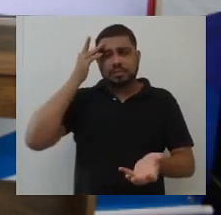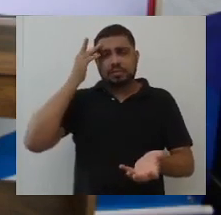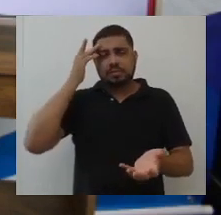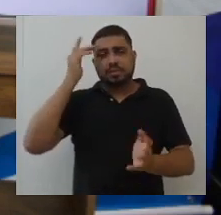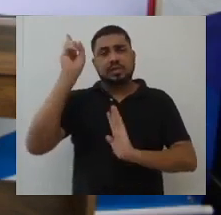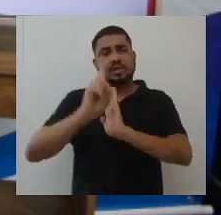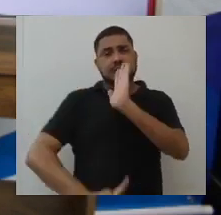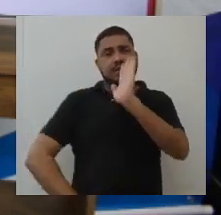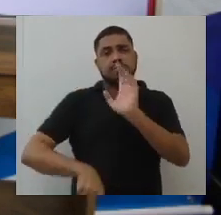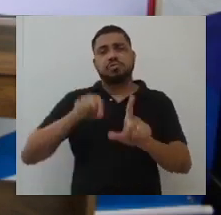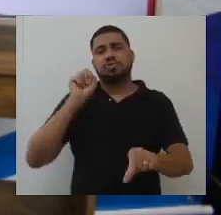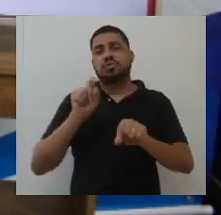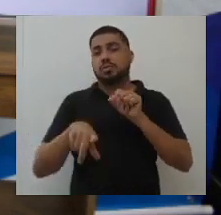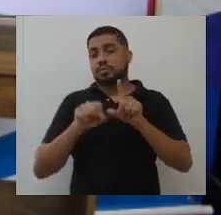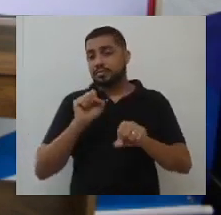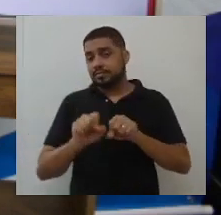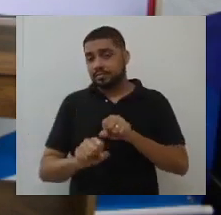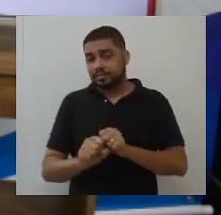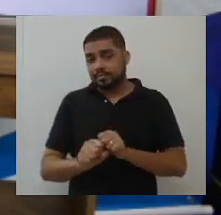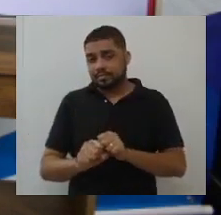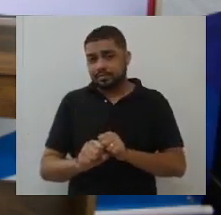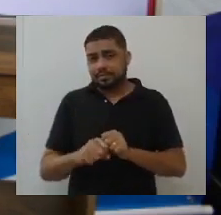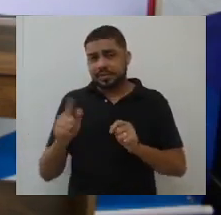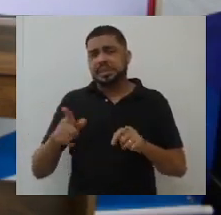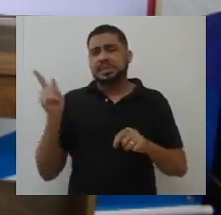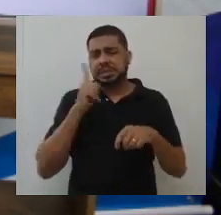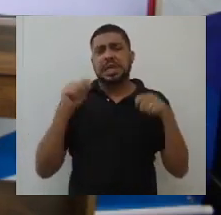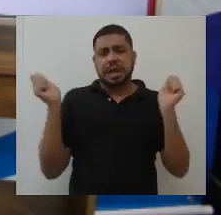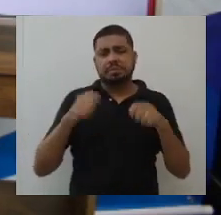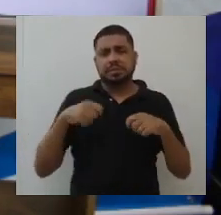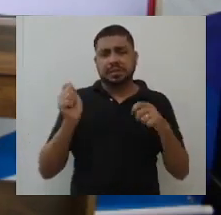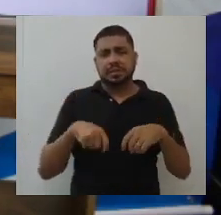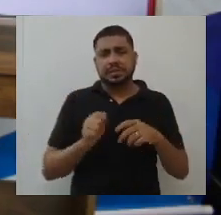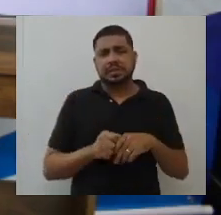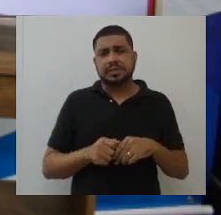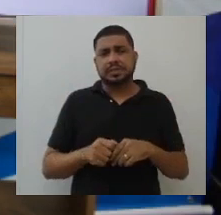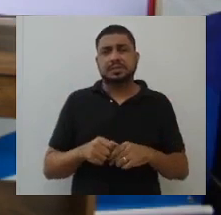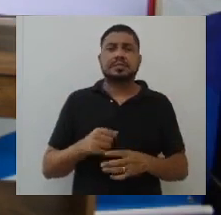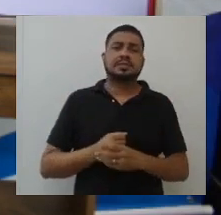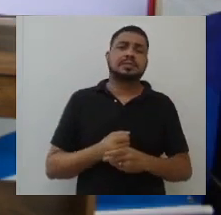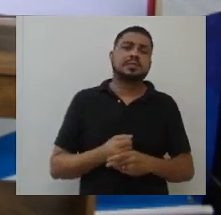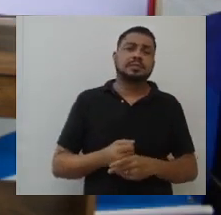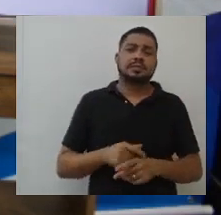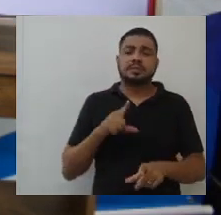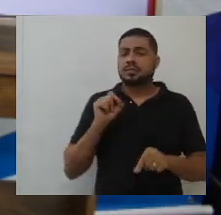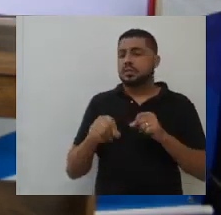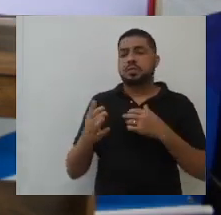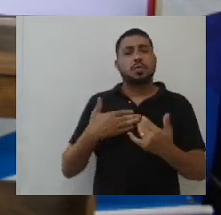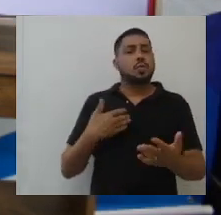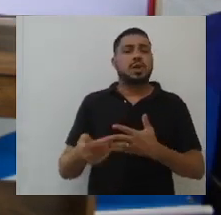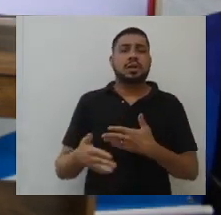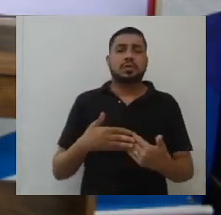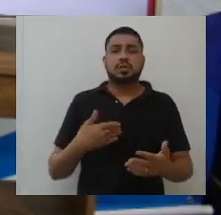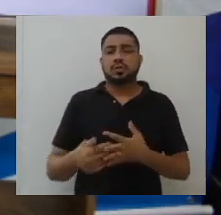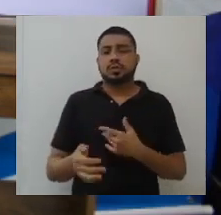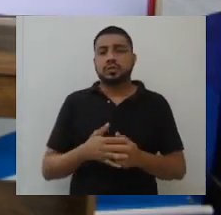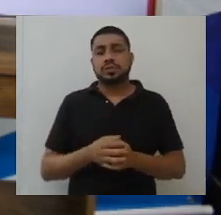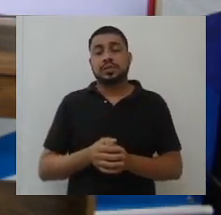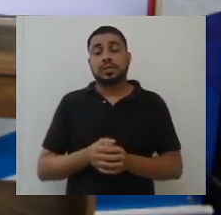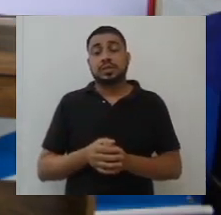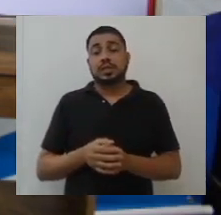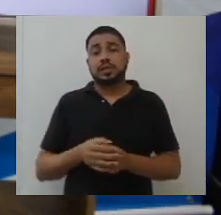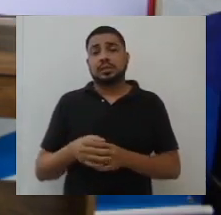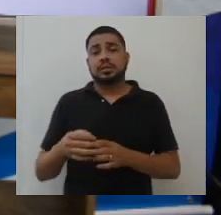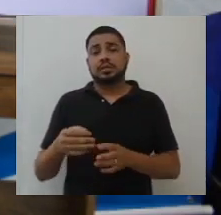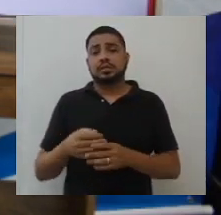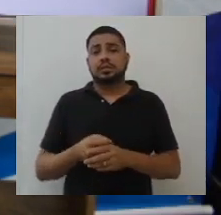escolha. Ela é capaz de decidir sozinha alguma coisa. Qualquer coisa, não sei. Quando eu